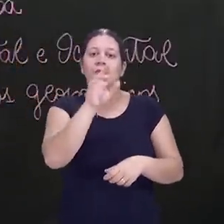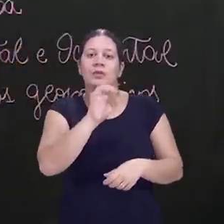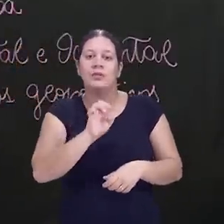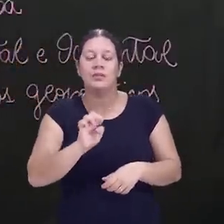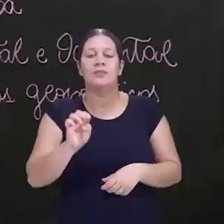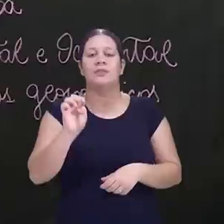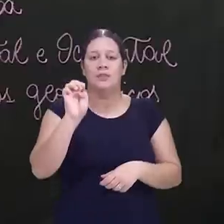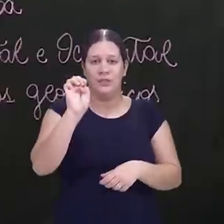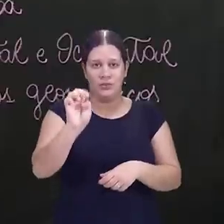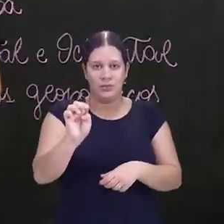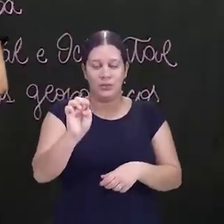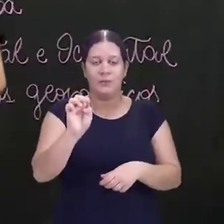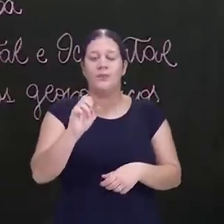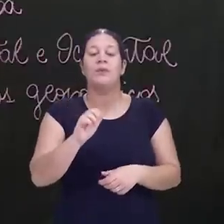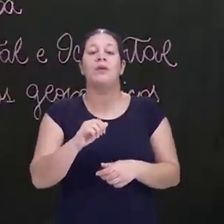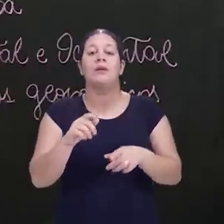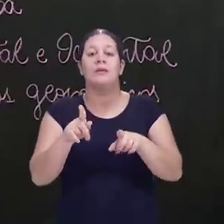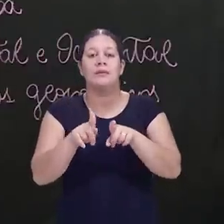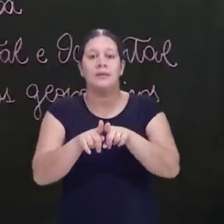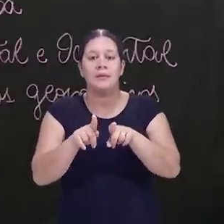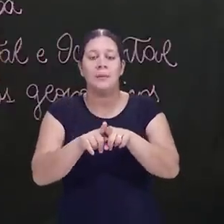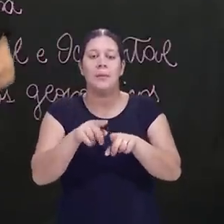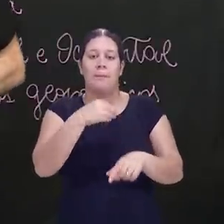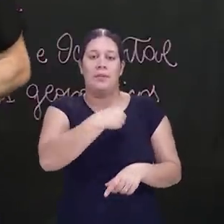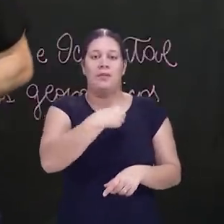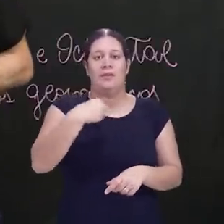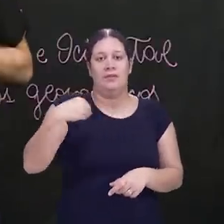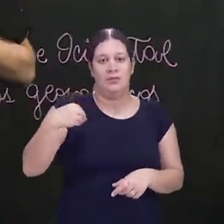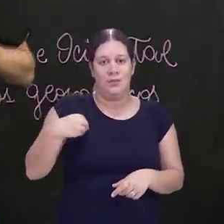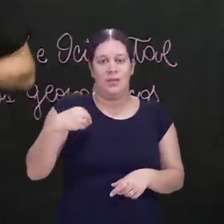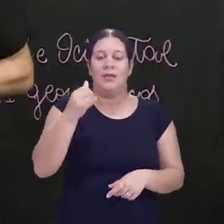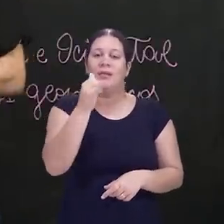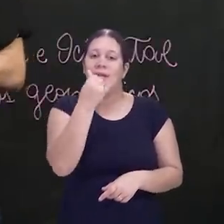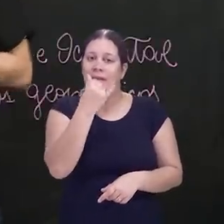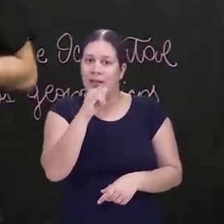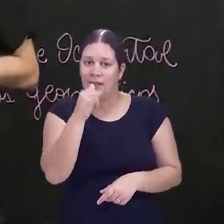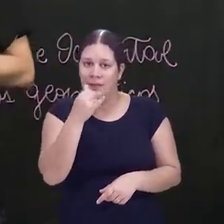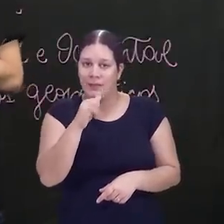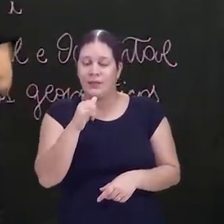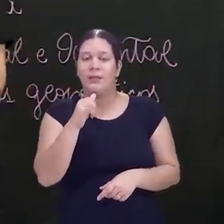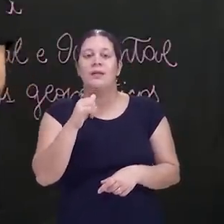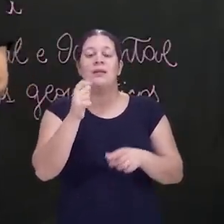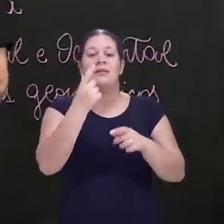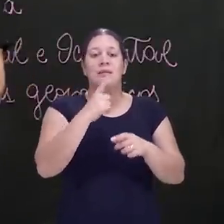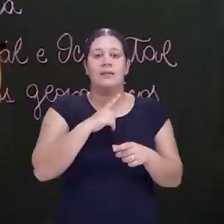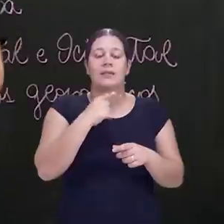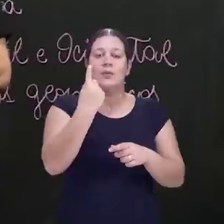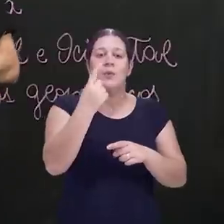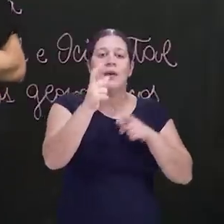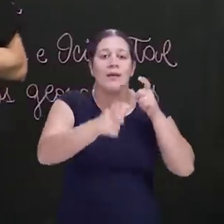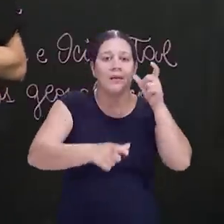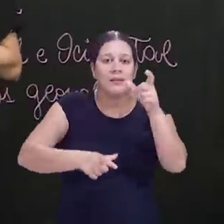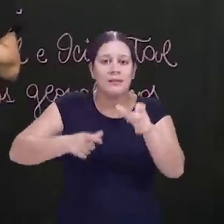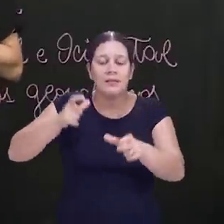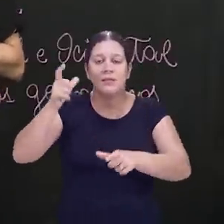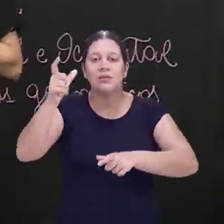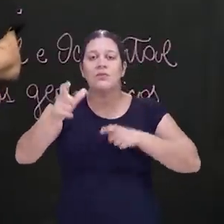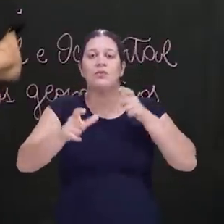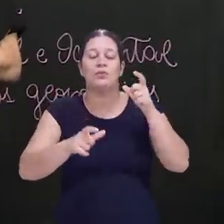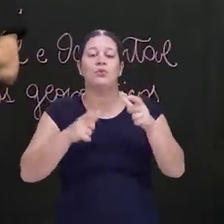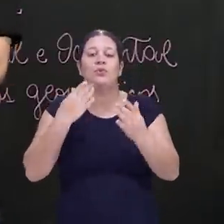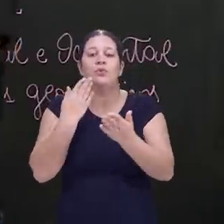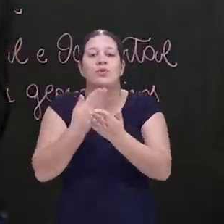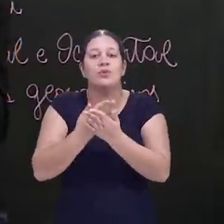Península Balcânica e também na Península Itálica. São elas então que têm uma característica aí também